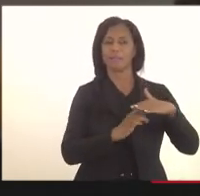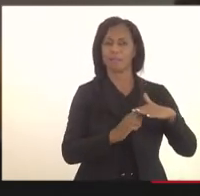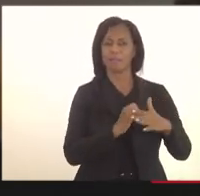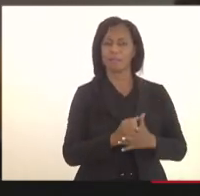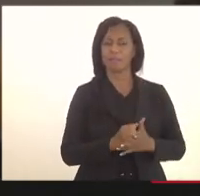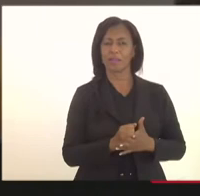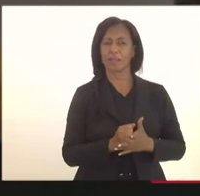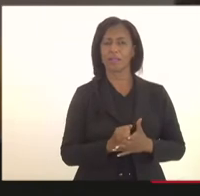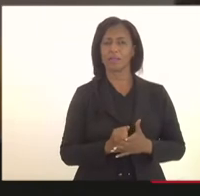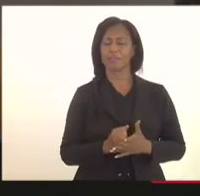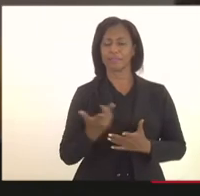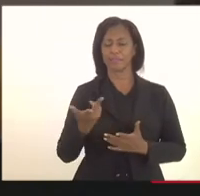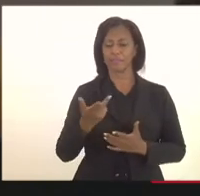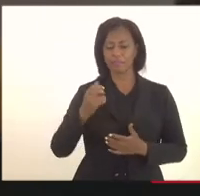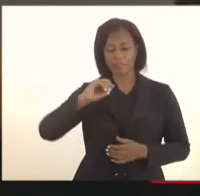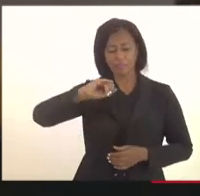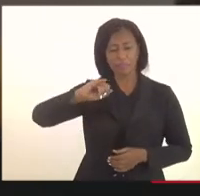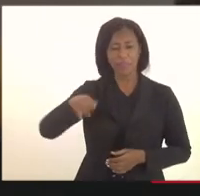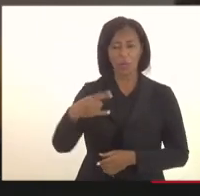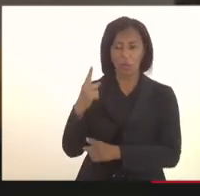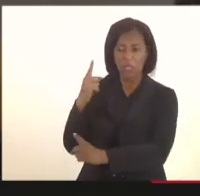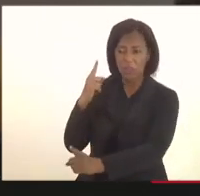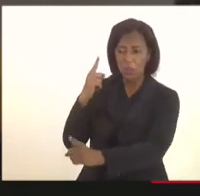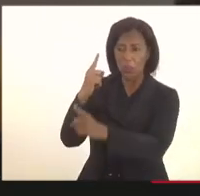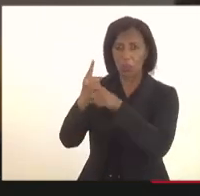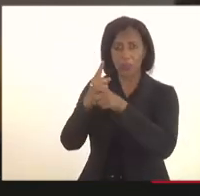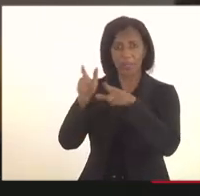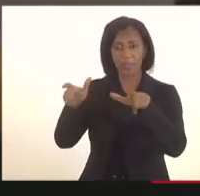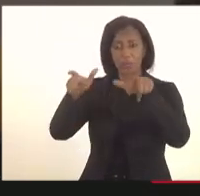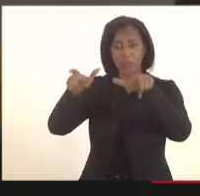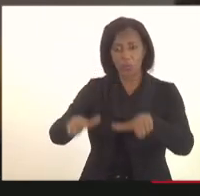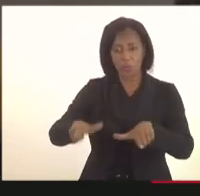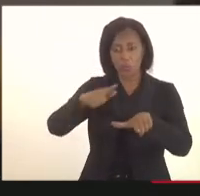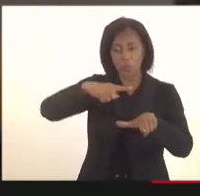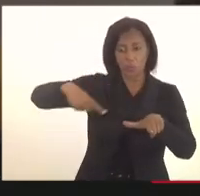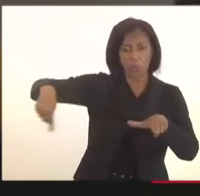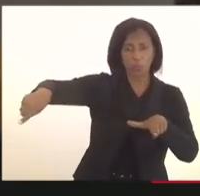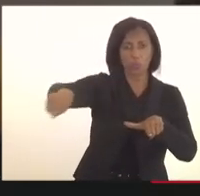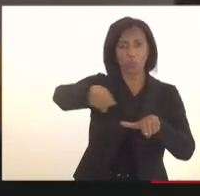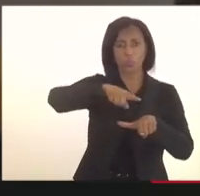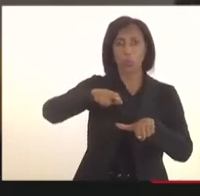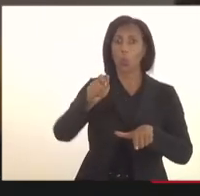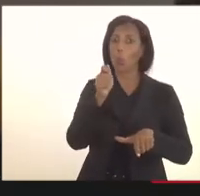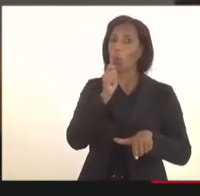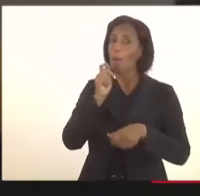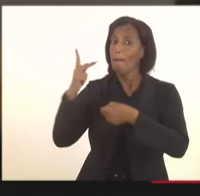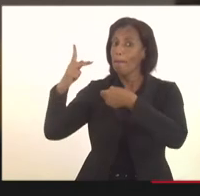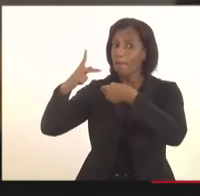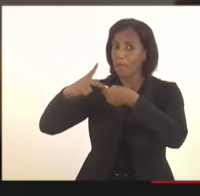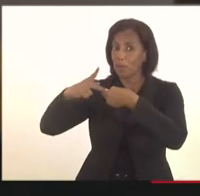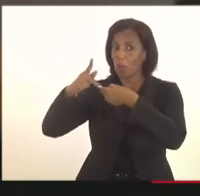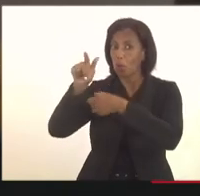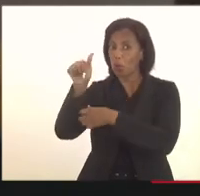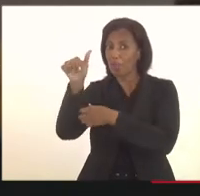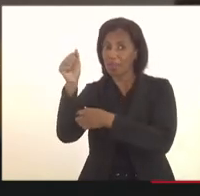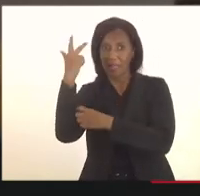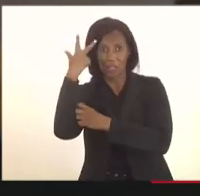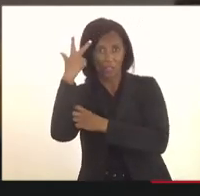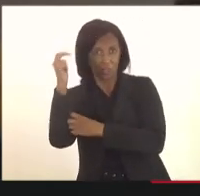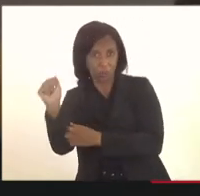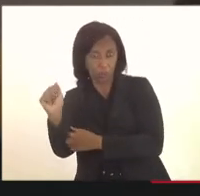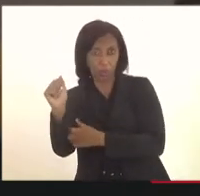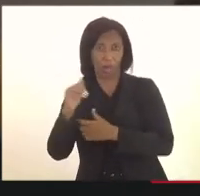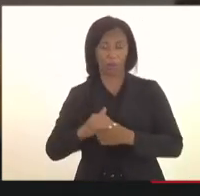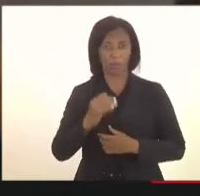outro recurso que venha a ser encontrado na área de produção, na área de concessão, que não seja petróleo e gás natural. Então, se a gente